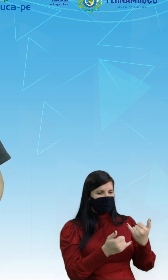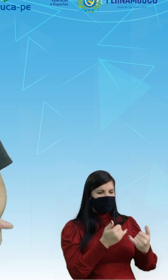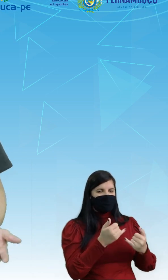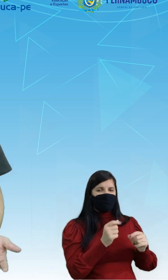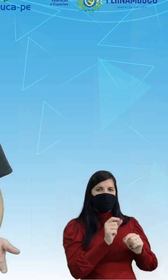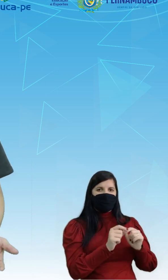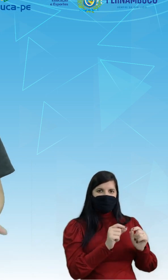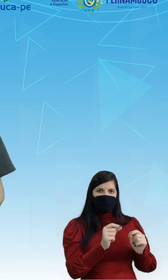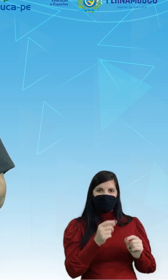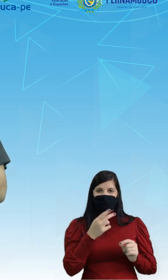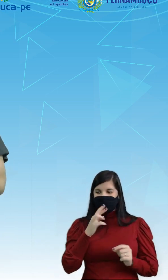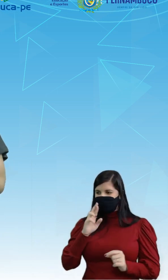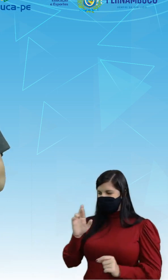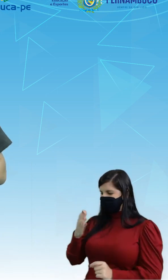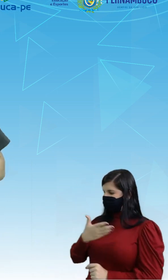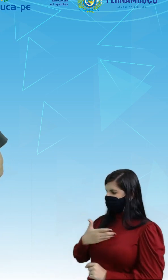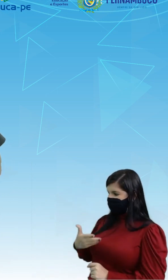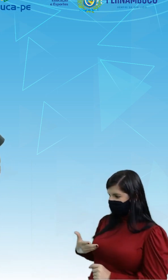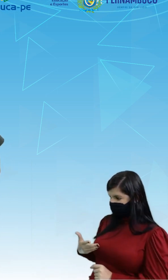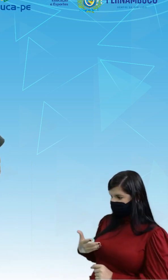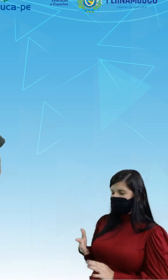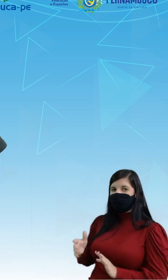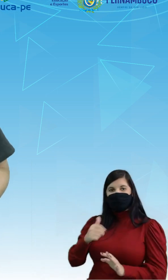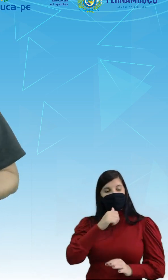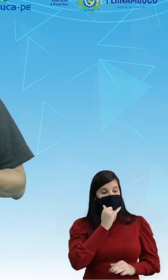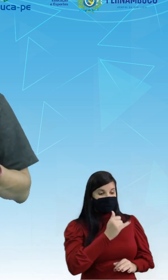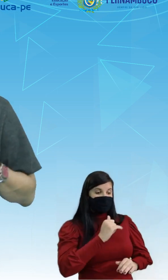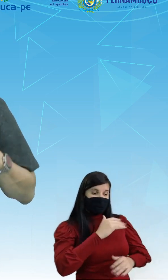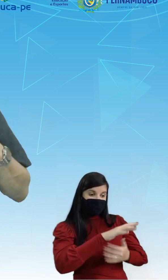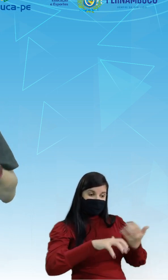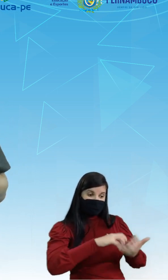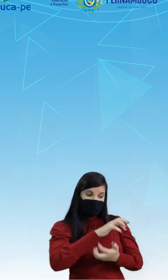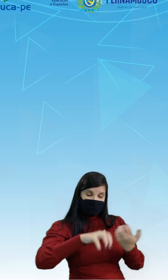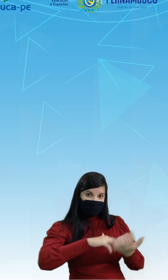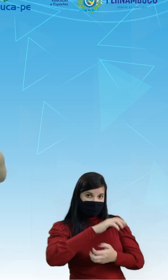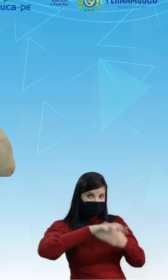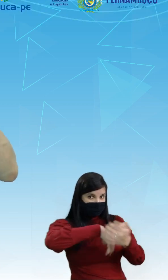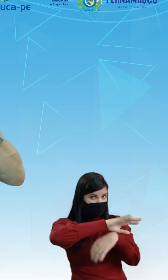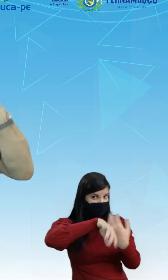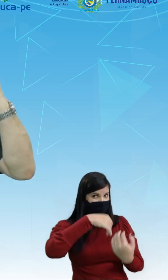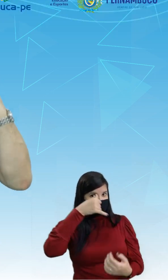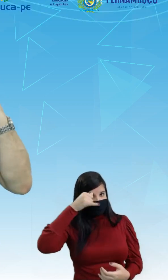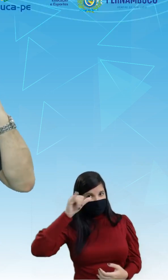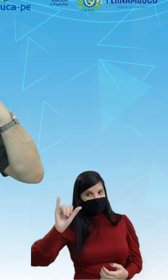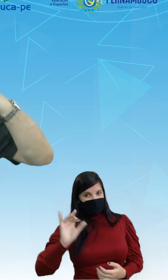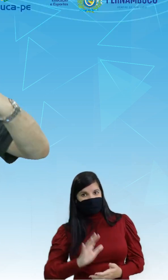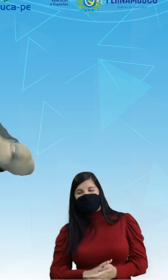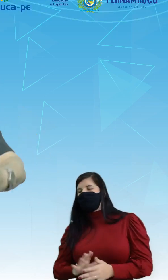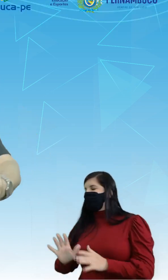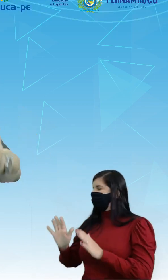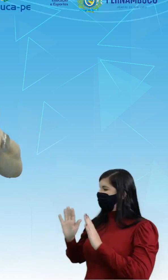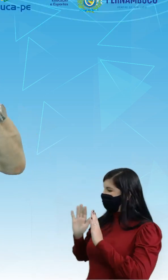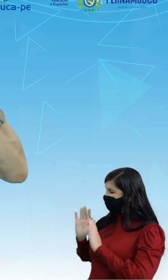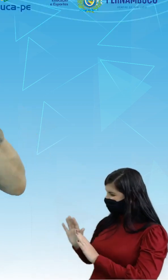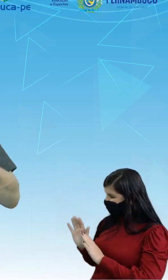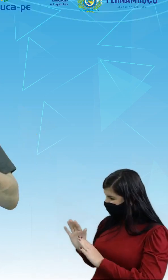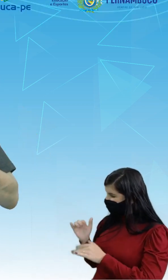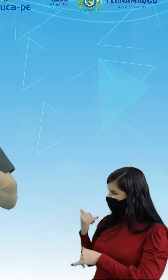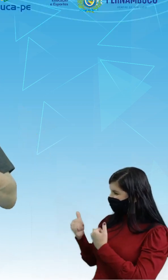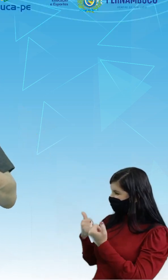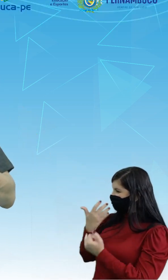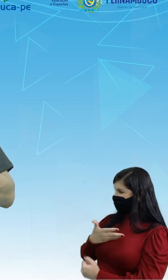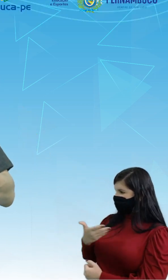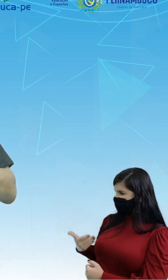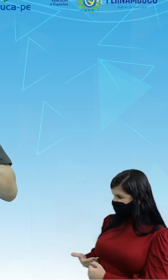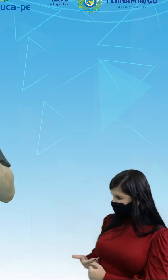De governo. Aí a mãe diz, nada de bagunça. Aí Mafalda está dizendo, claro que de forma implícita, já que estamos brincando